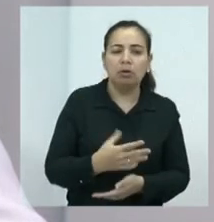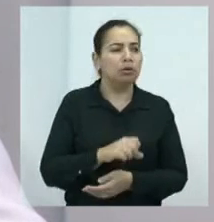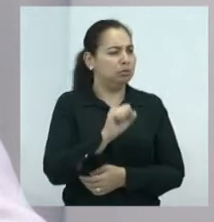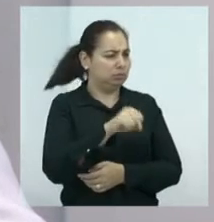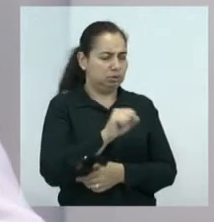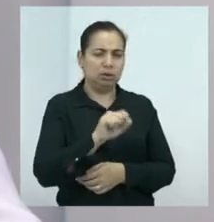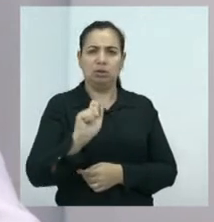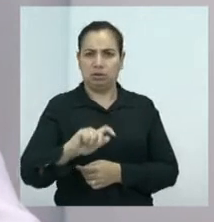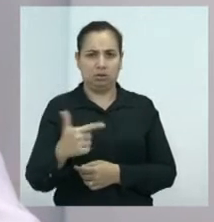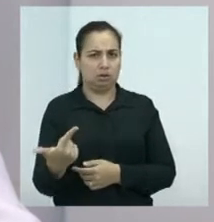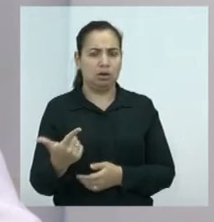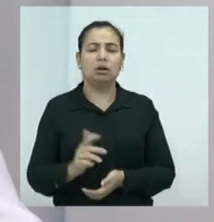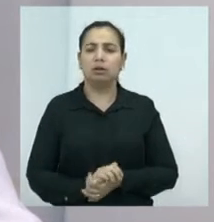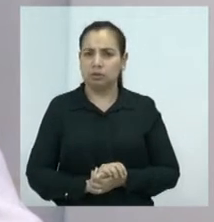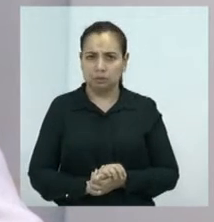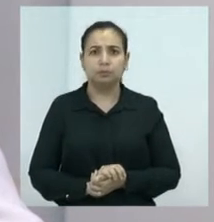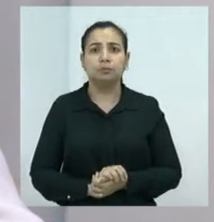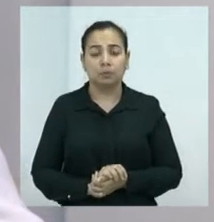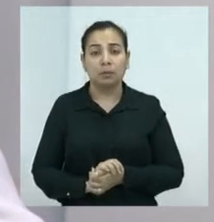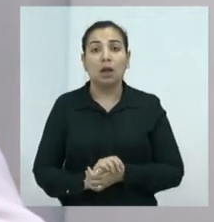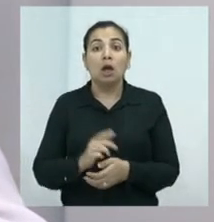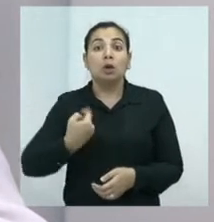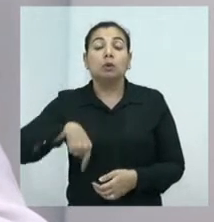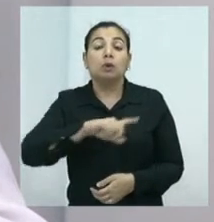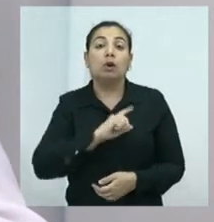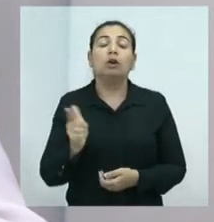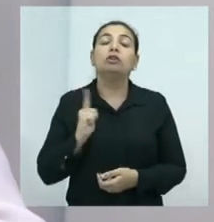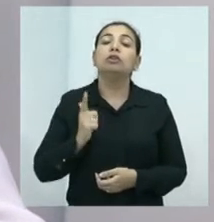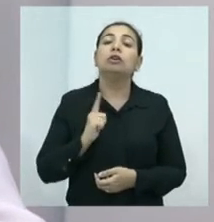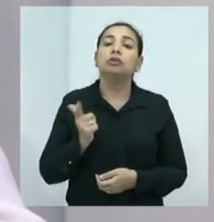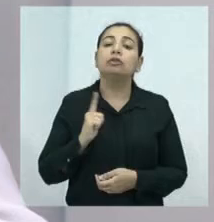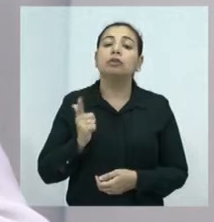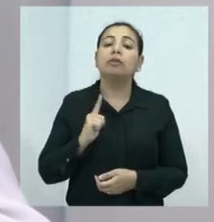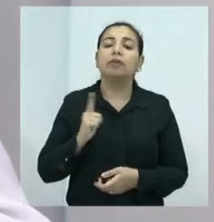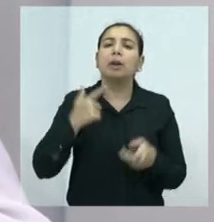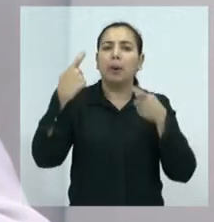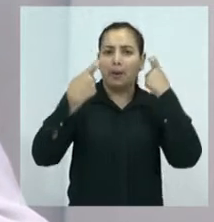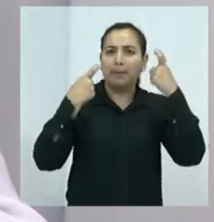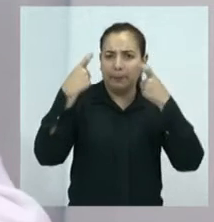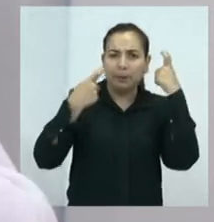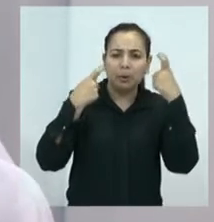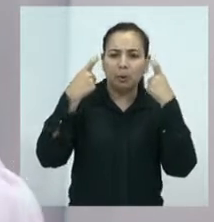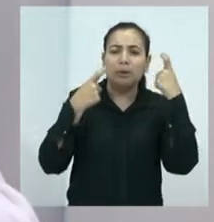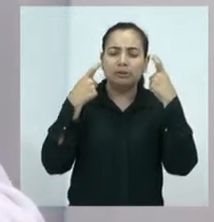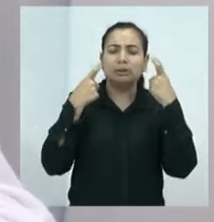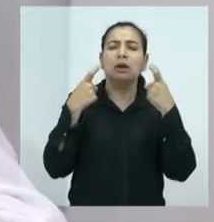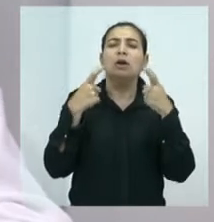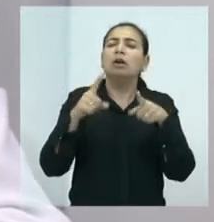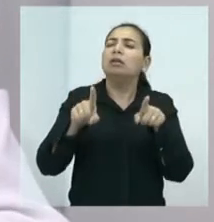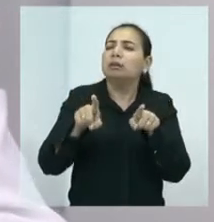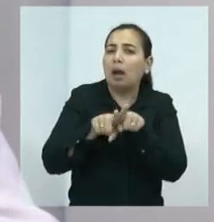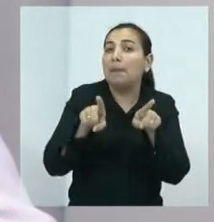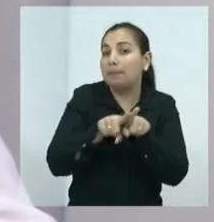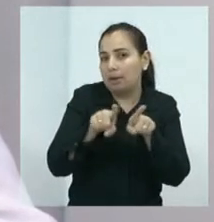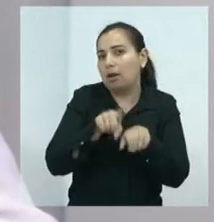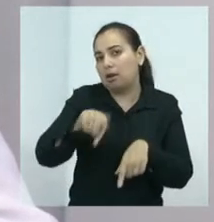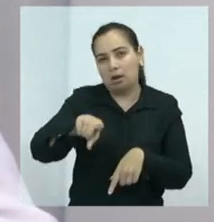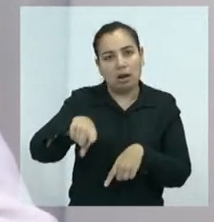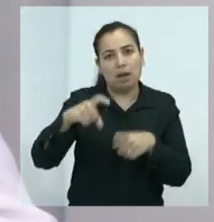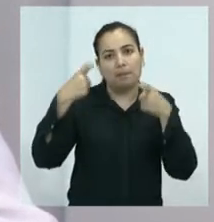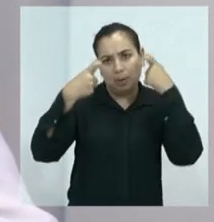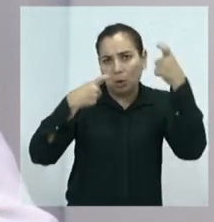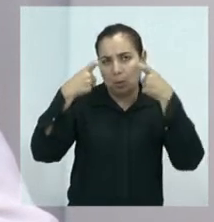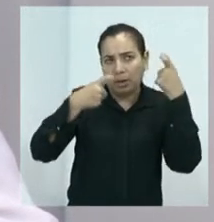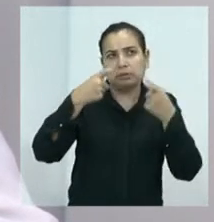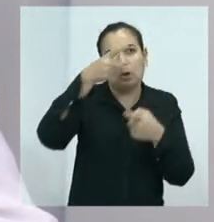certeza. Nós tivemos uma preocupação, e aí também é uma preocupação do